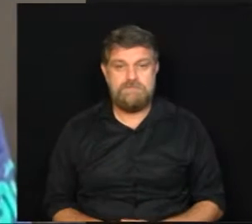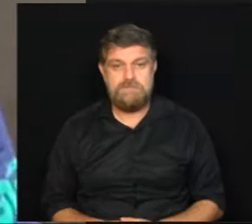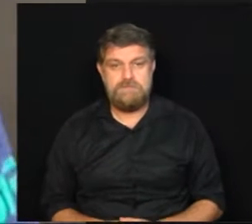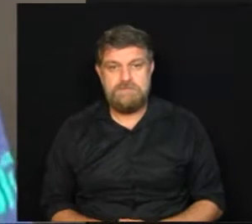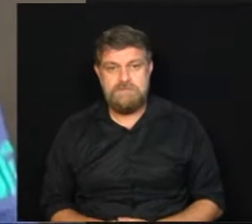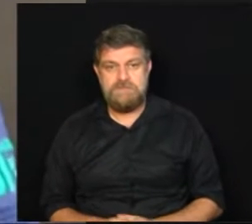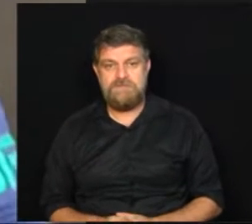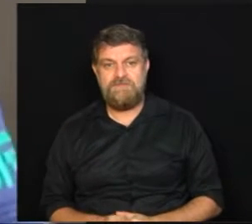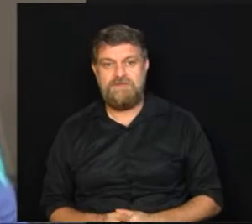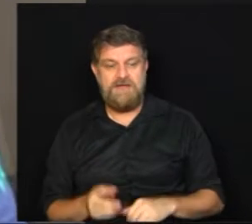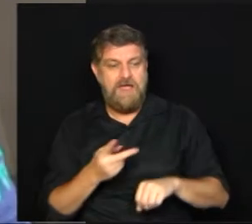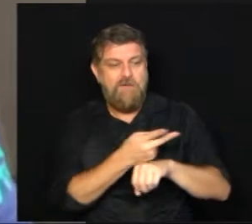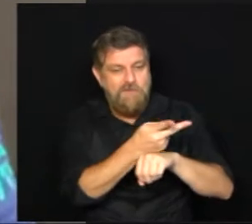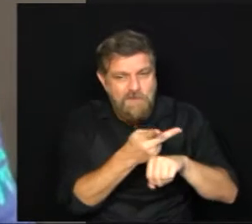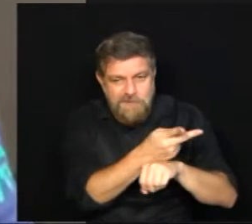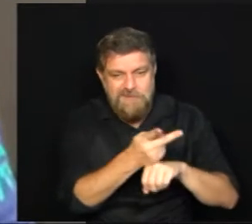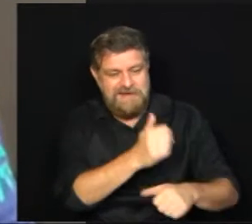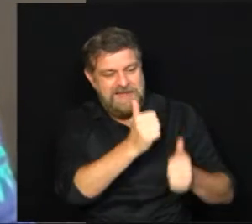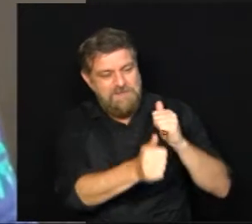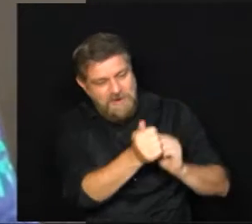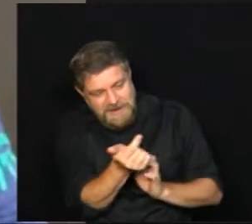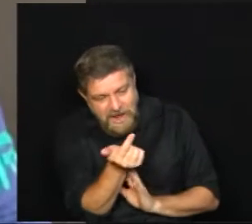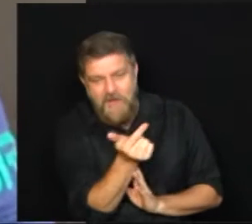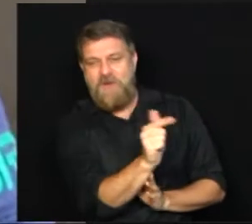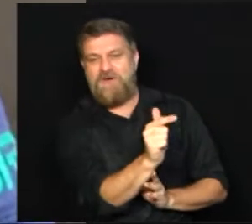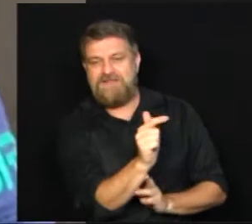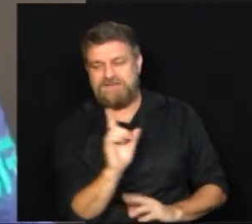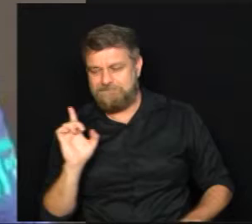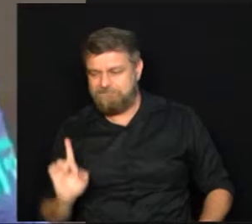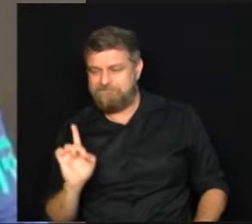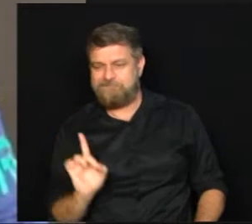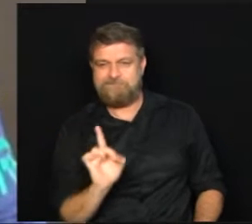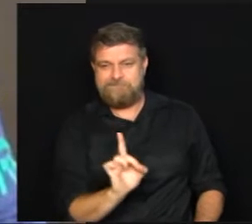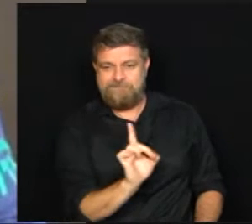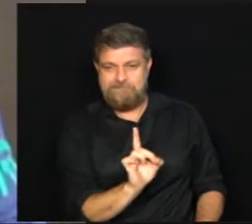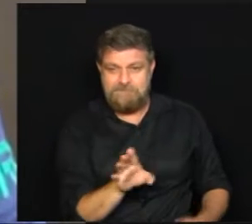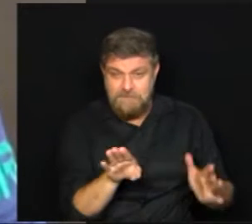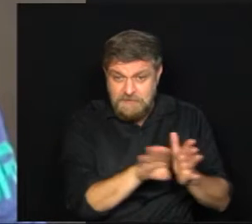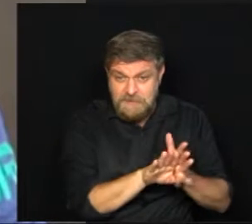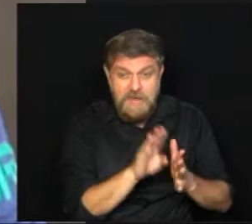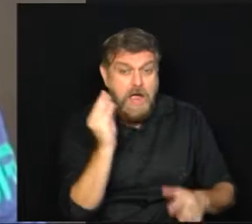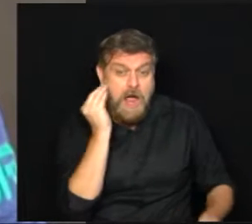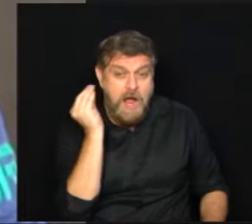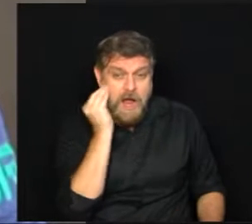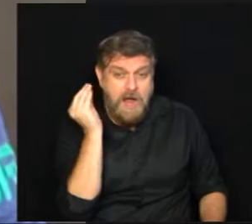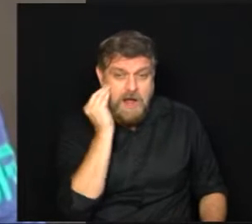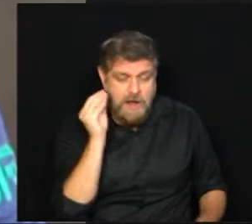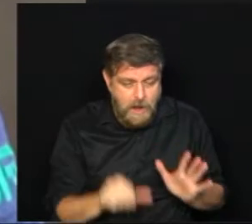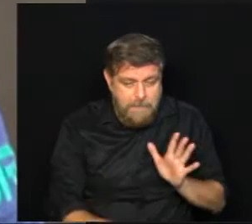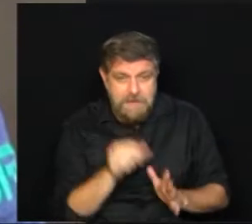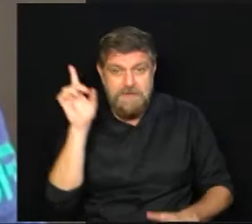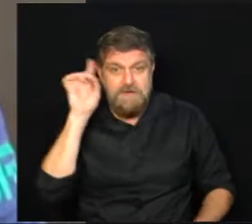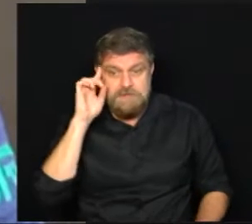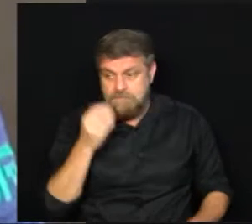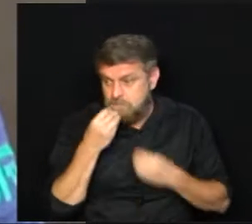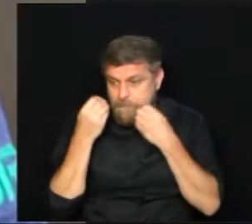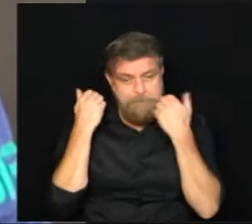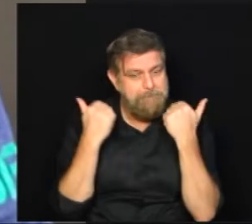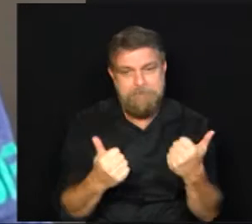então vamos ver esse esporte aí, eu consigo. Aí cheguei lá, fui fazer o teste, no primeiro dia eu fui super